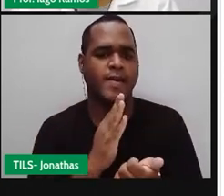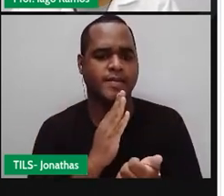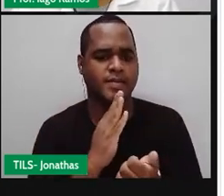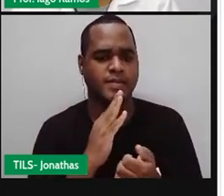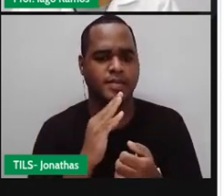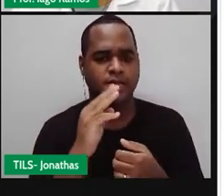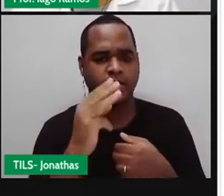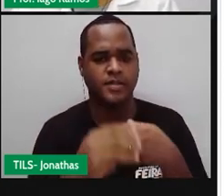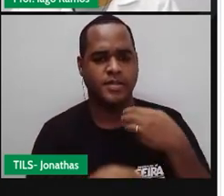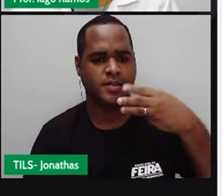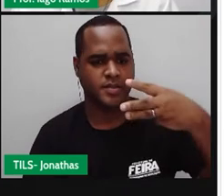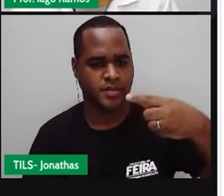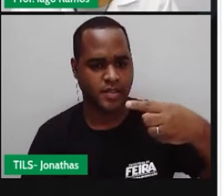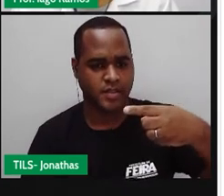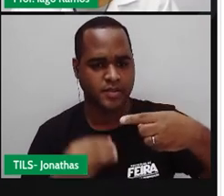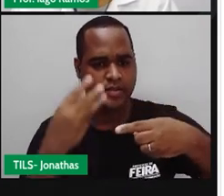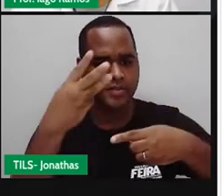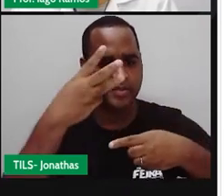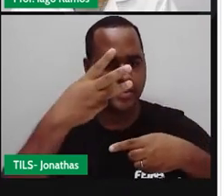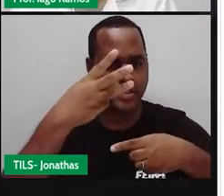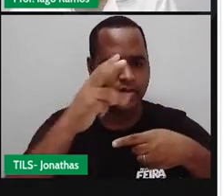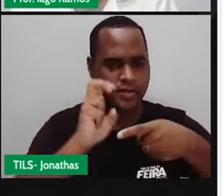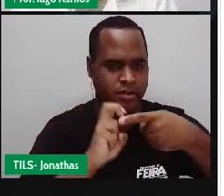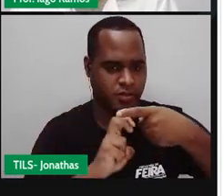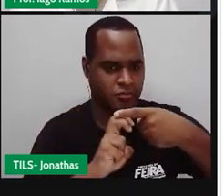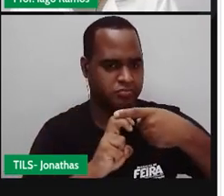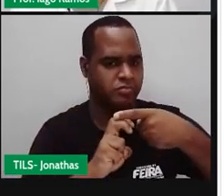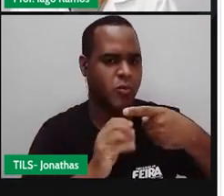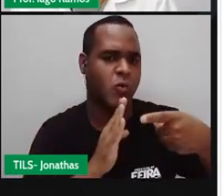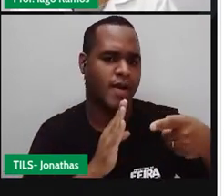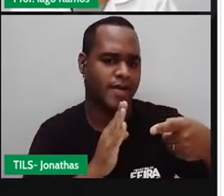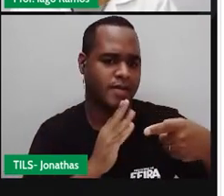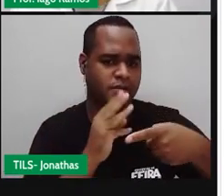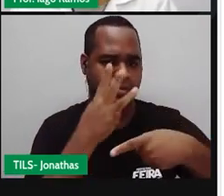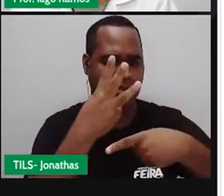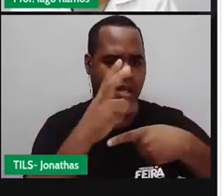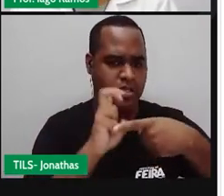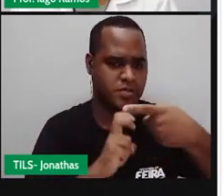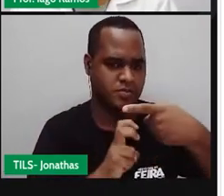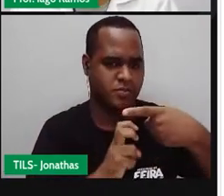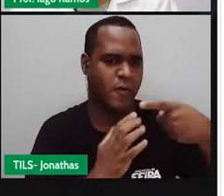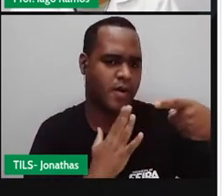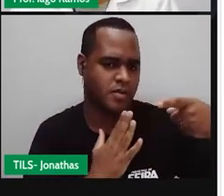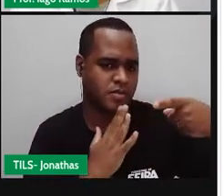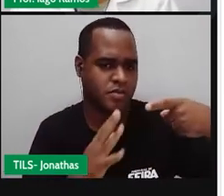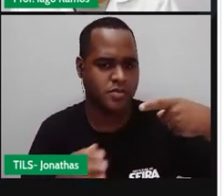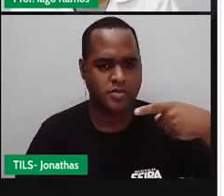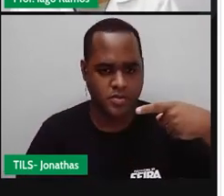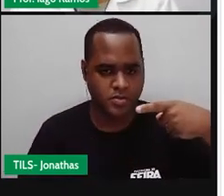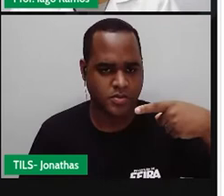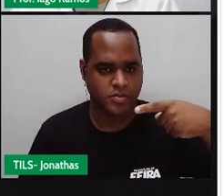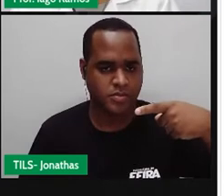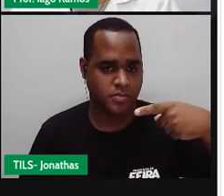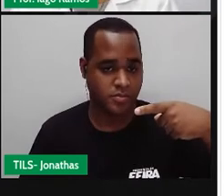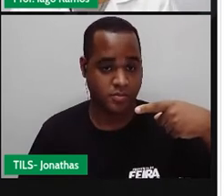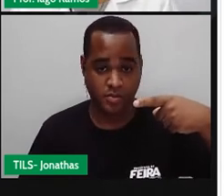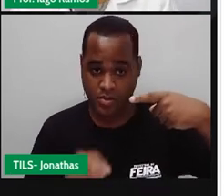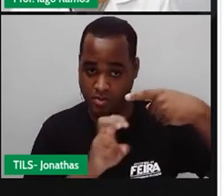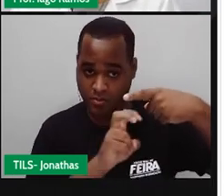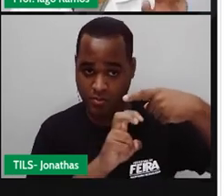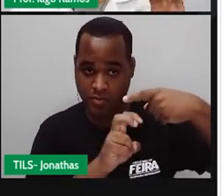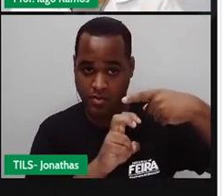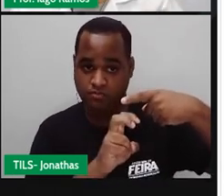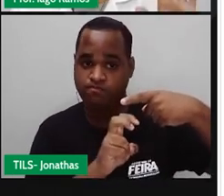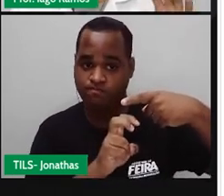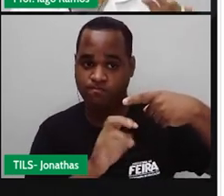forma de representar essa forma de representação numérica tá aqui embaixo o número